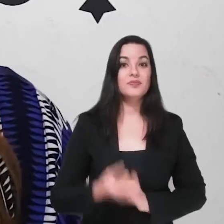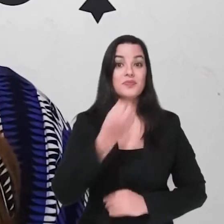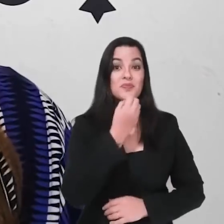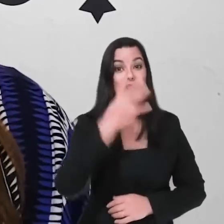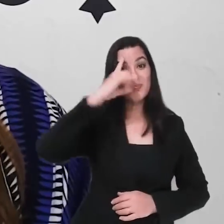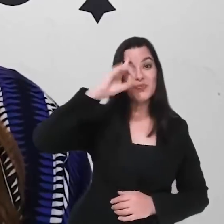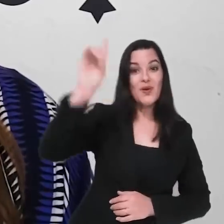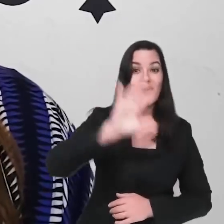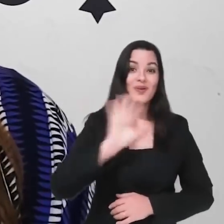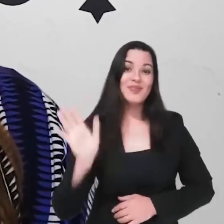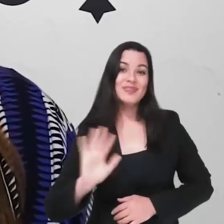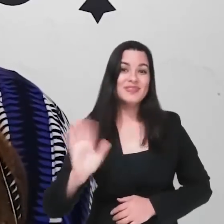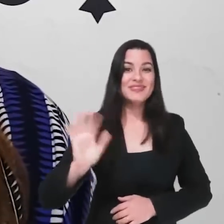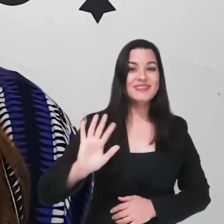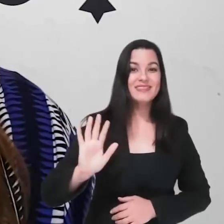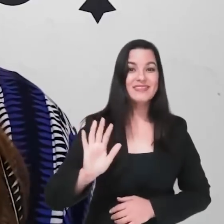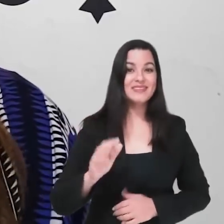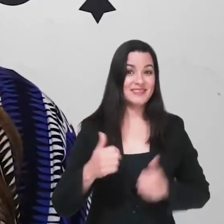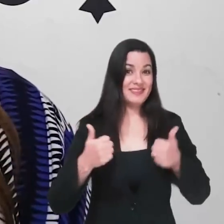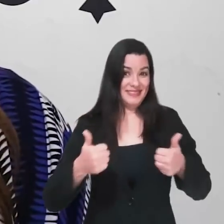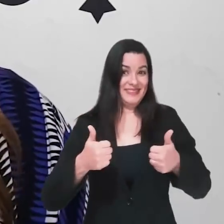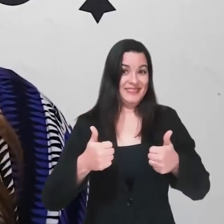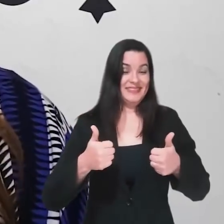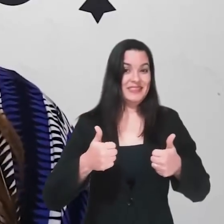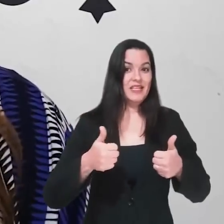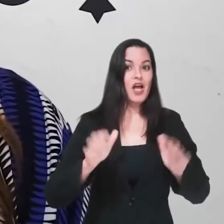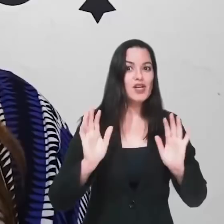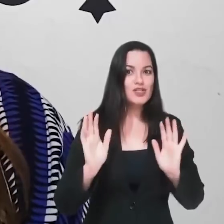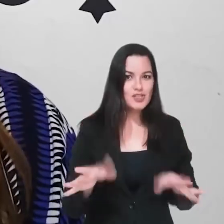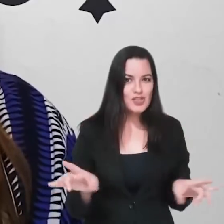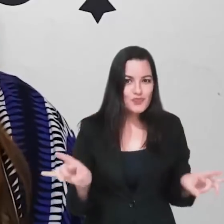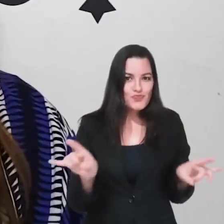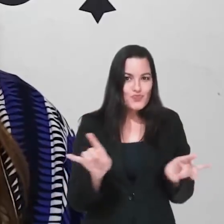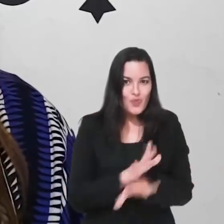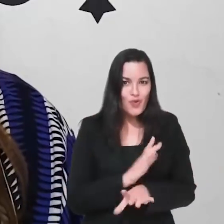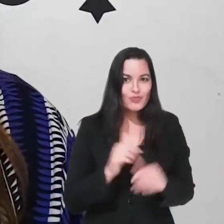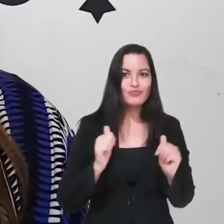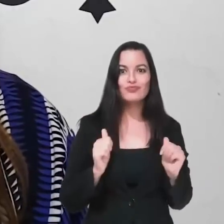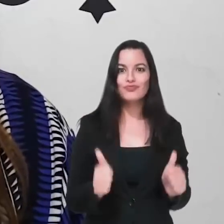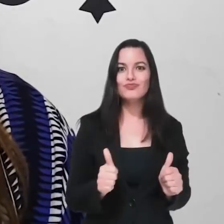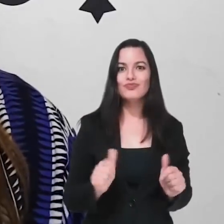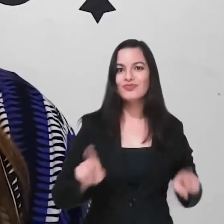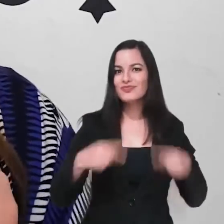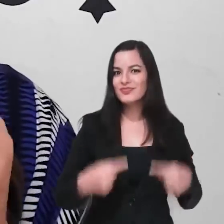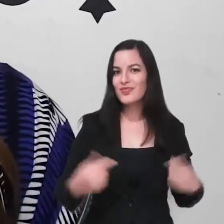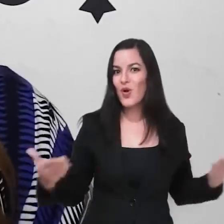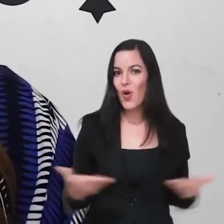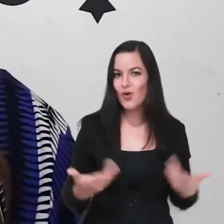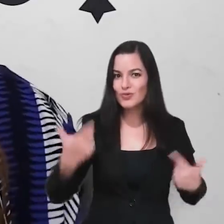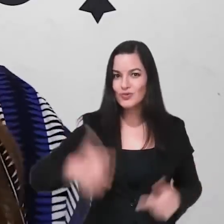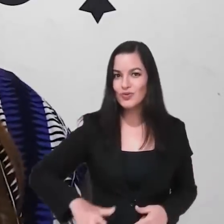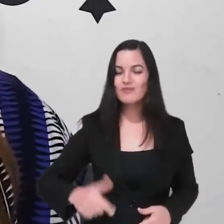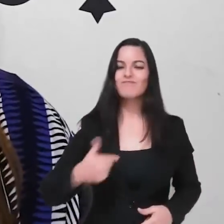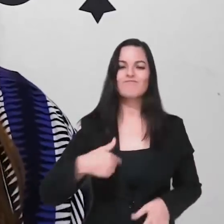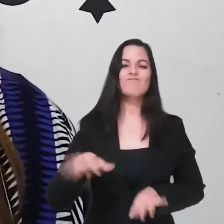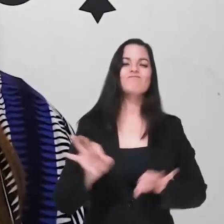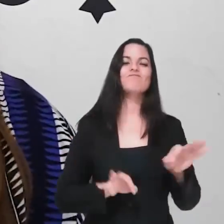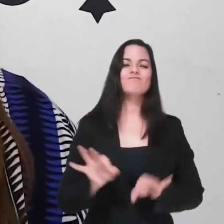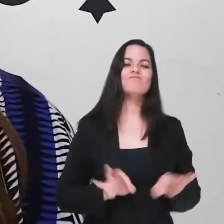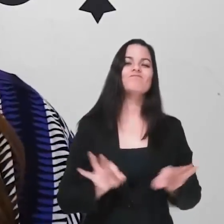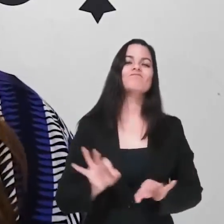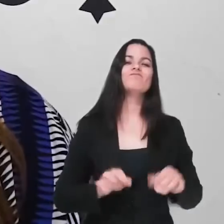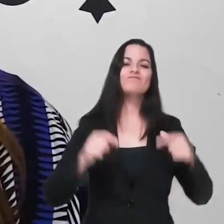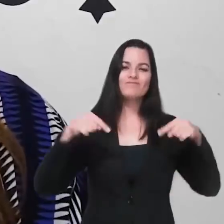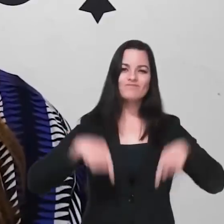Bom dia, pessoal! E aí? Estão prontos para mais um desafio? Eu estou preparadíssima